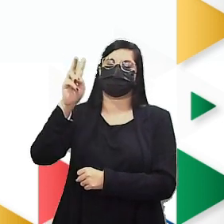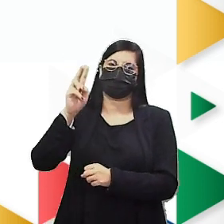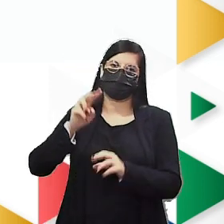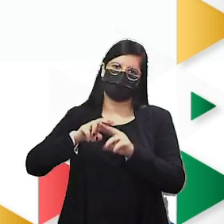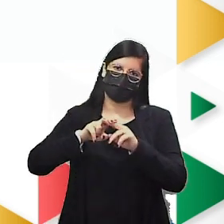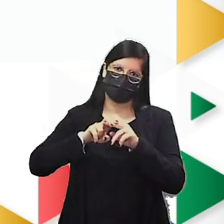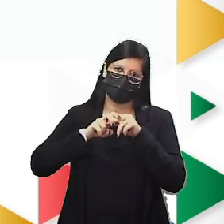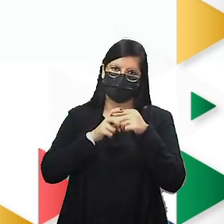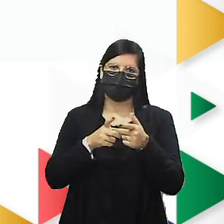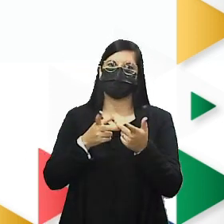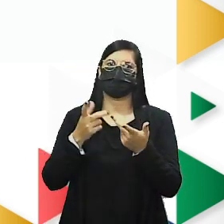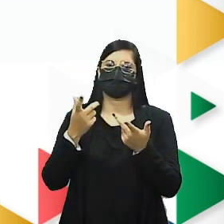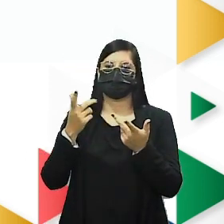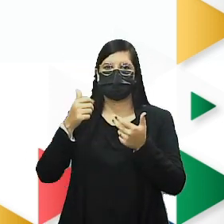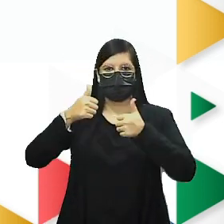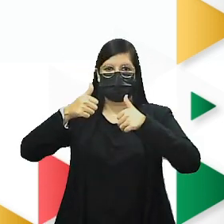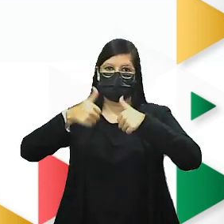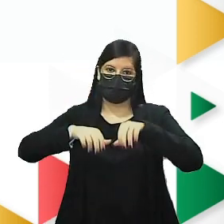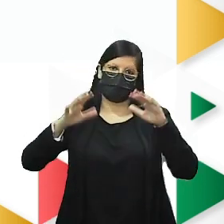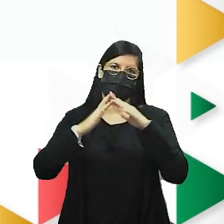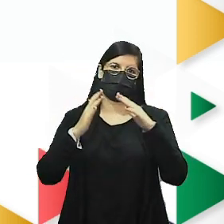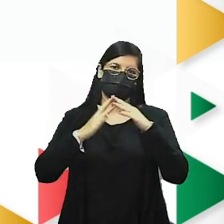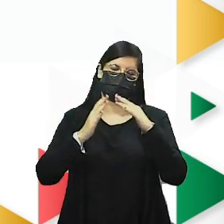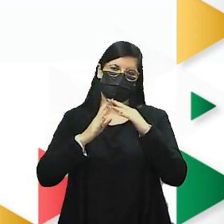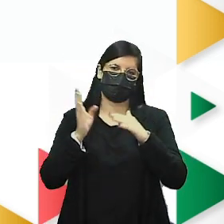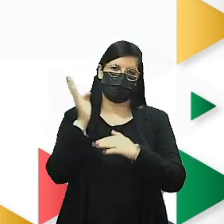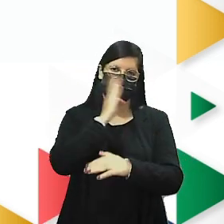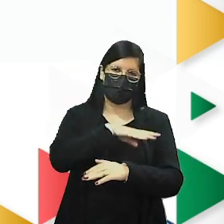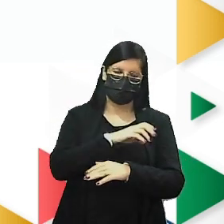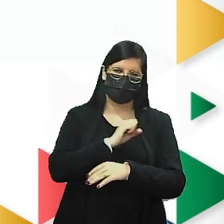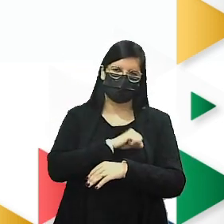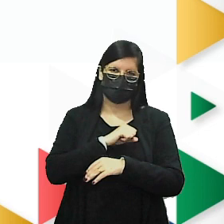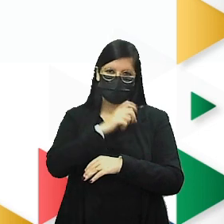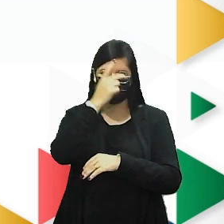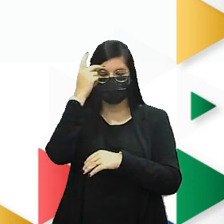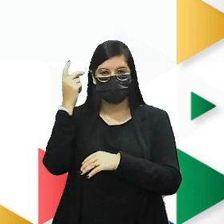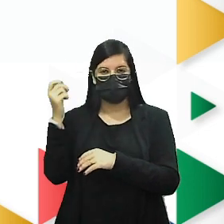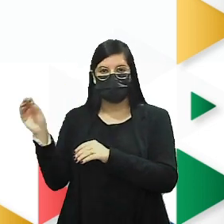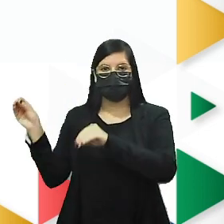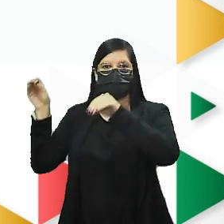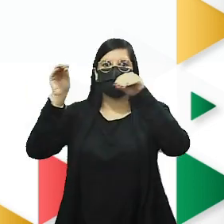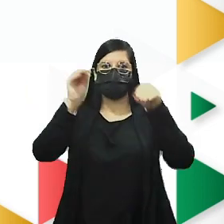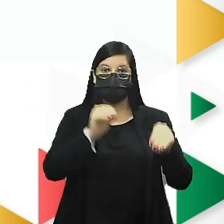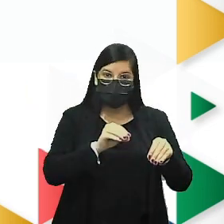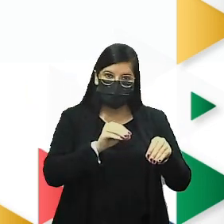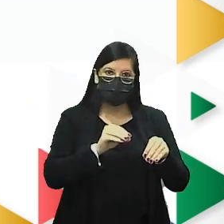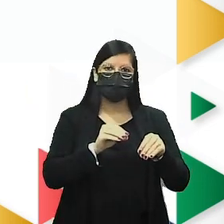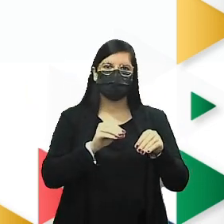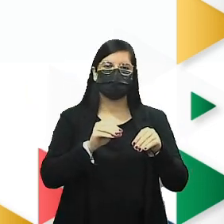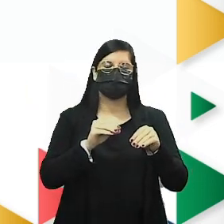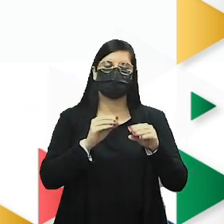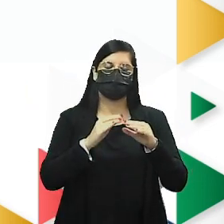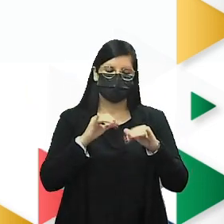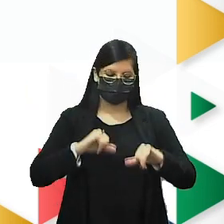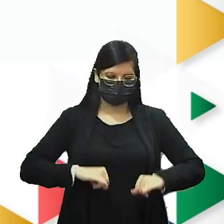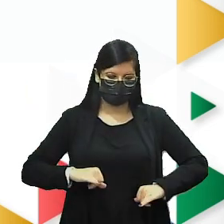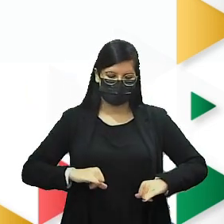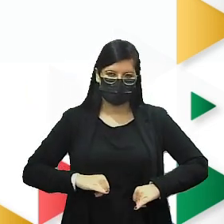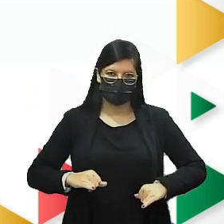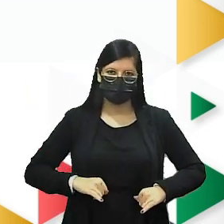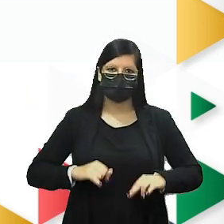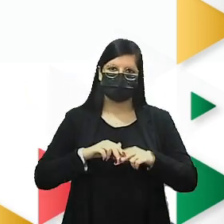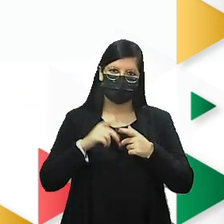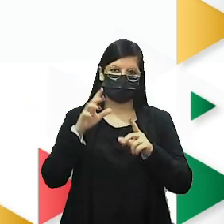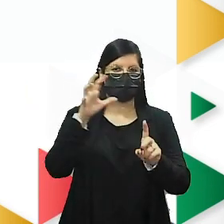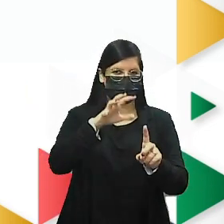ficou pregnada naquela casa que eles moravam. Então, quando novos moradores foram para lá, né, eles sofriam consequência, né, da energia que